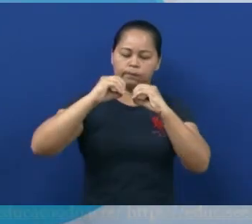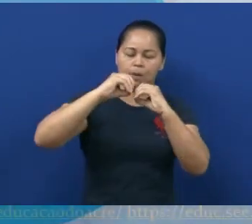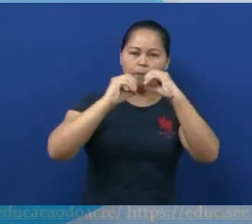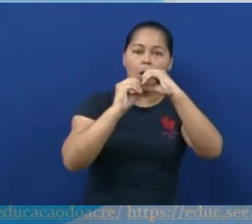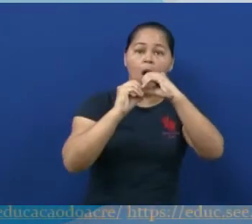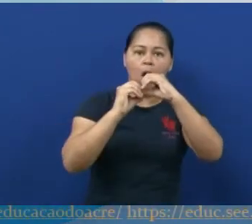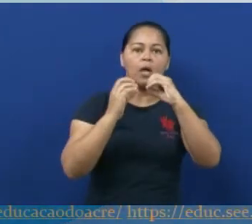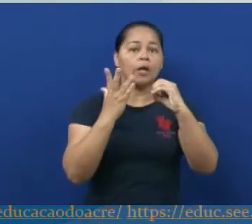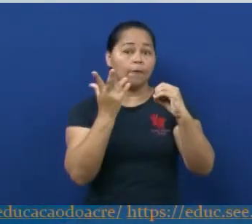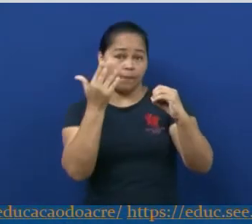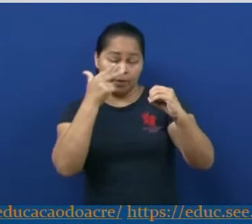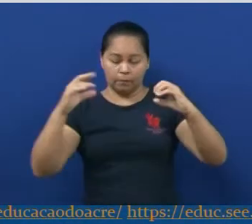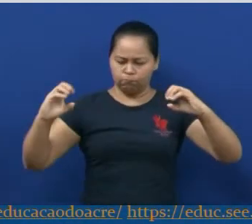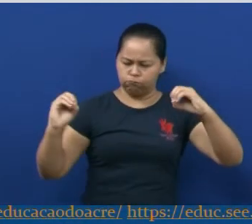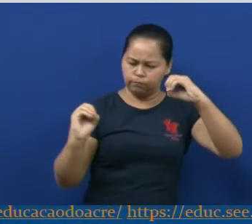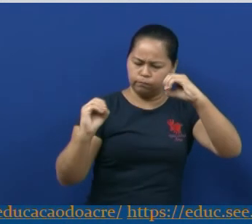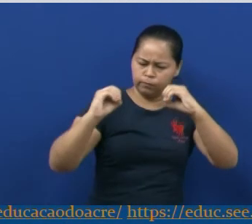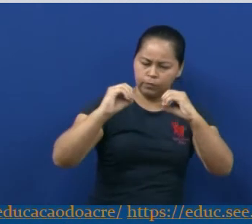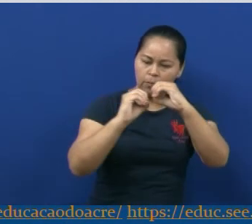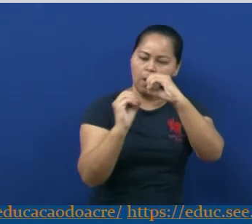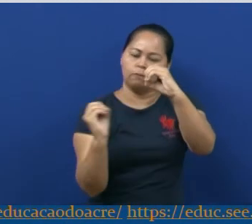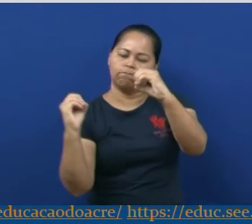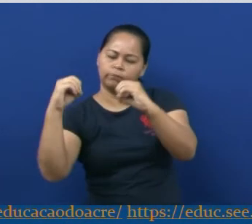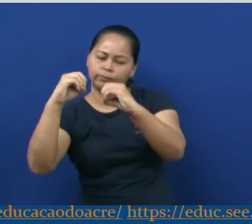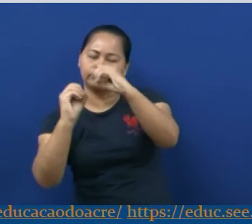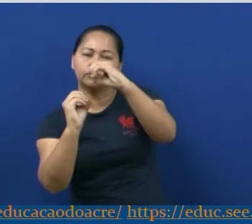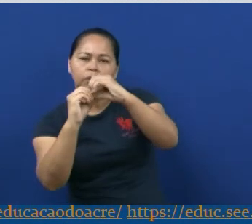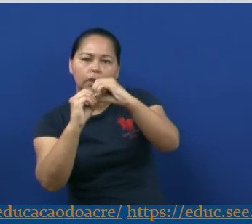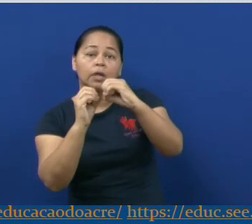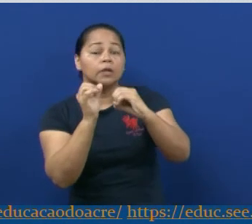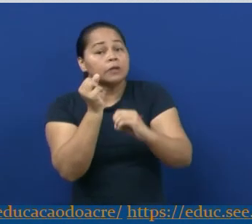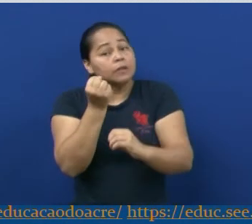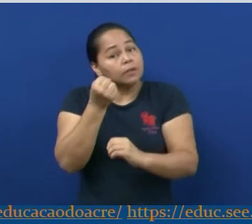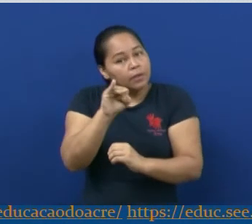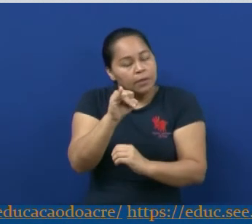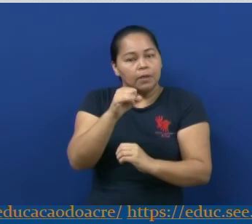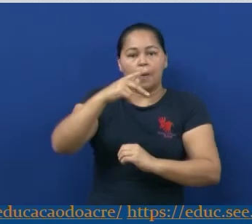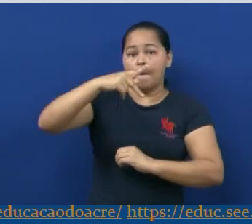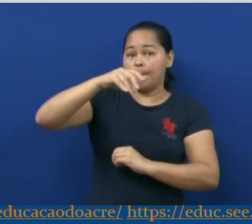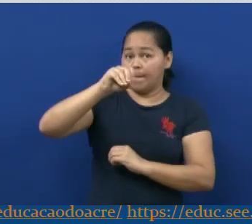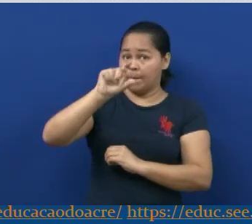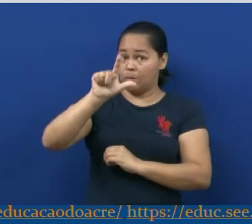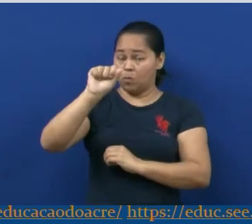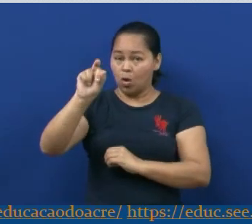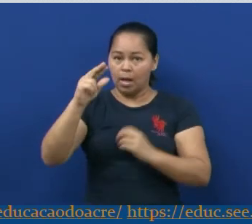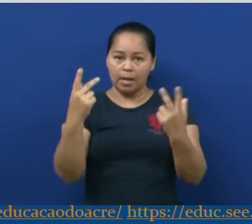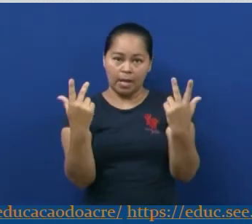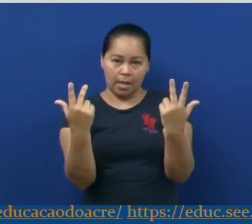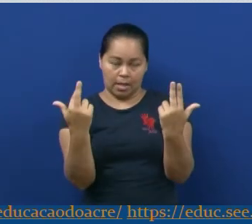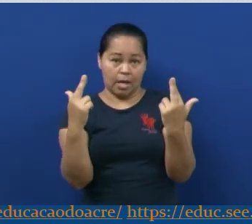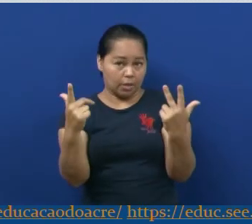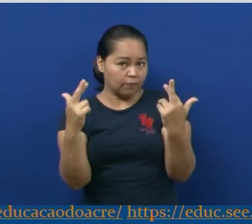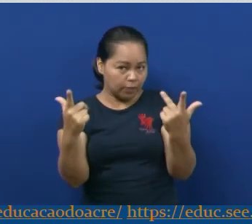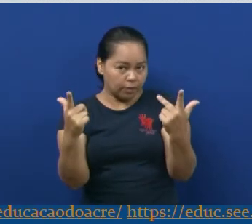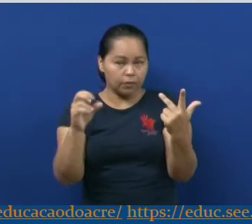podem variar de acordo com o tipo de molécula, se ela é totalmente polar ou se ela é uma